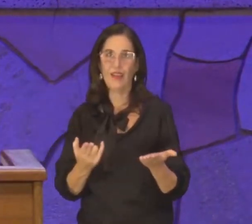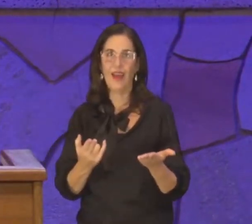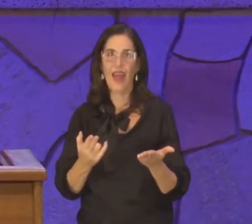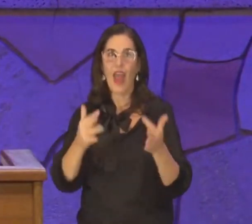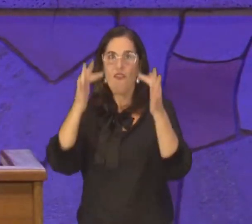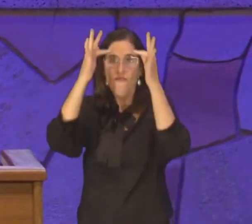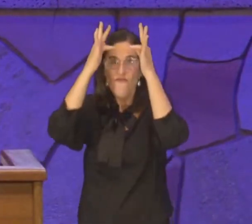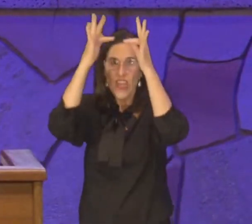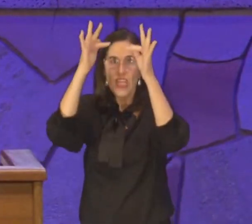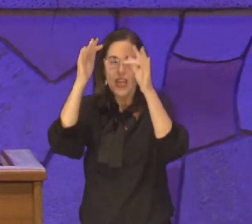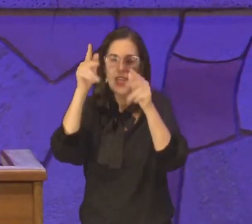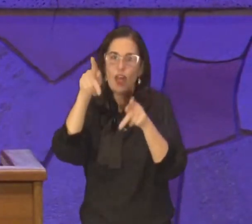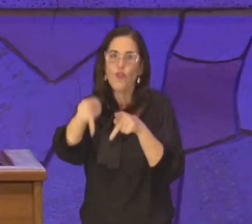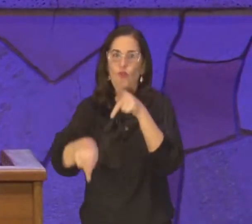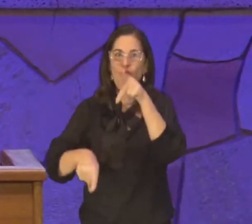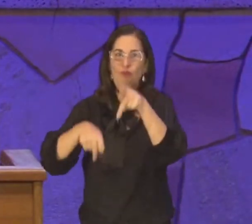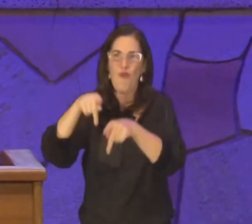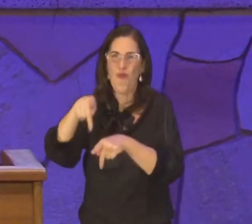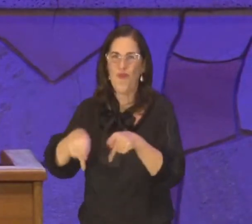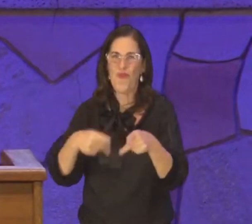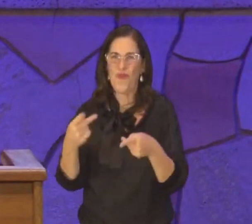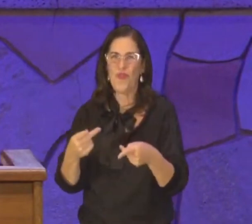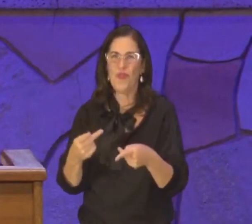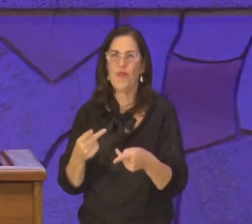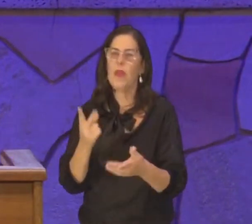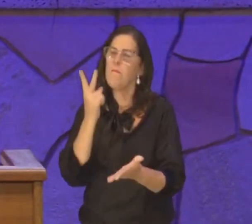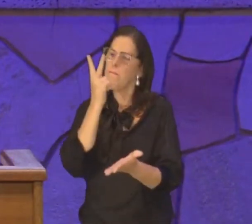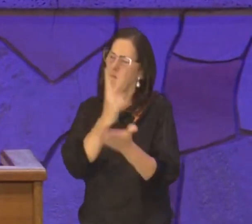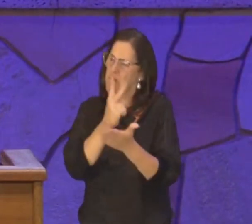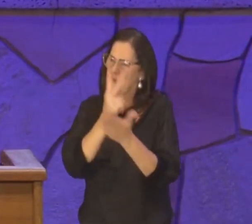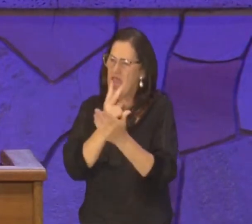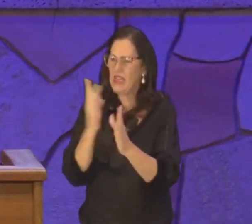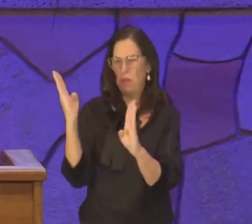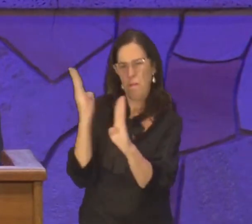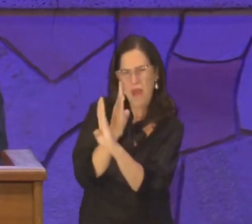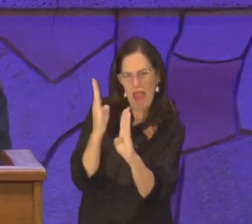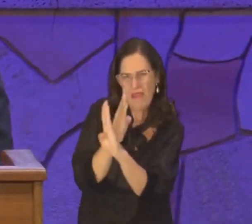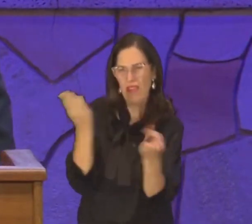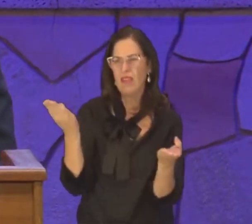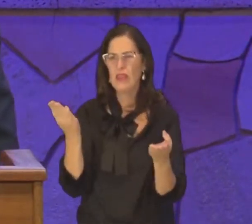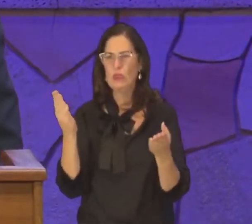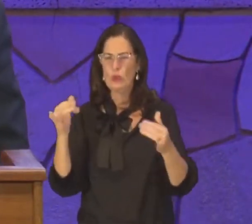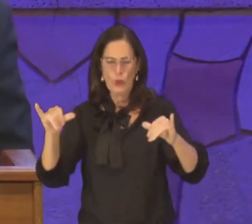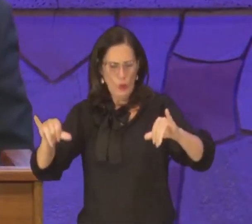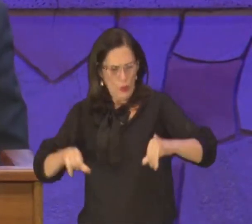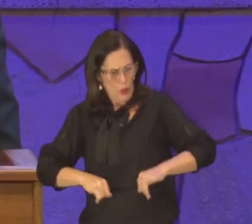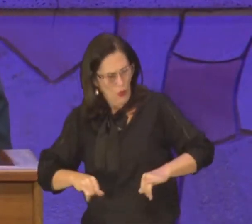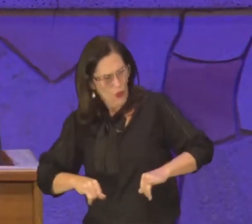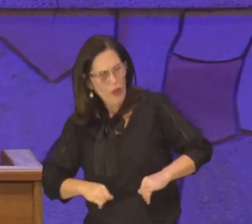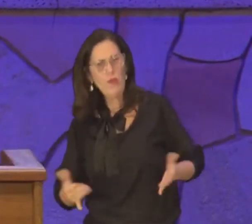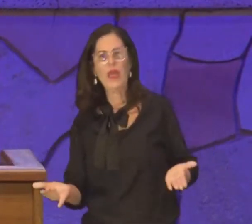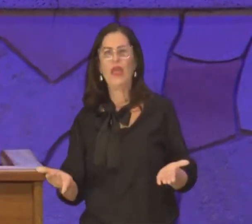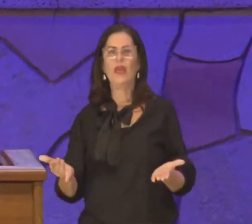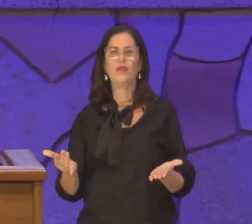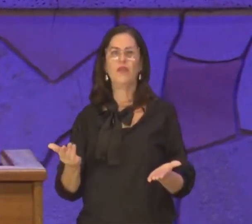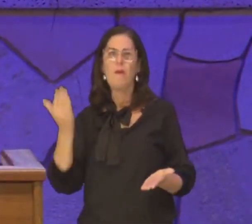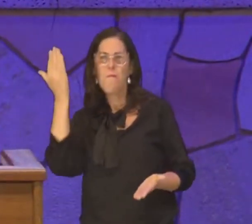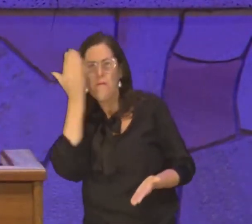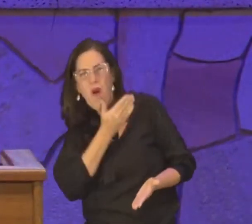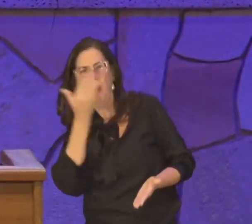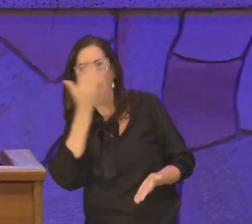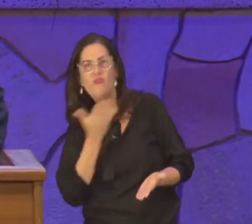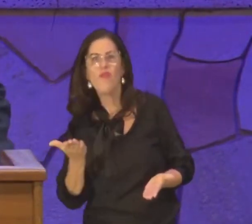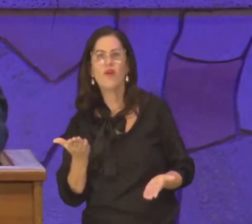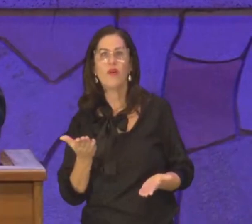povo. Fidelidade em meio à perseguição, à tribulação, às provas em